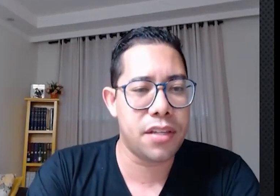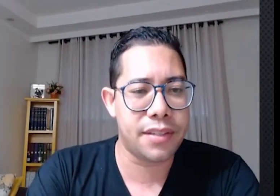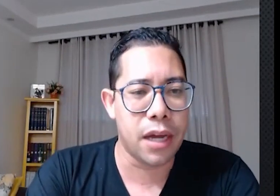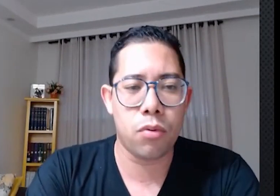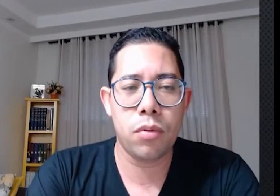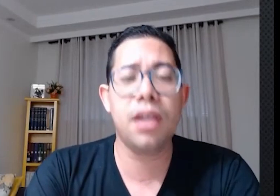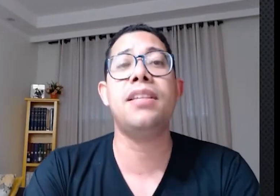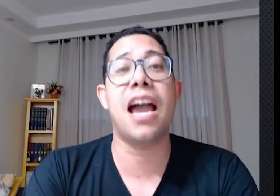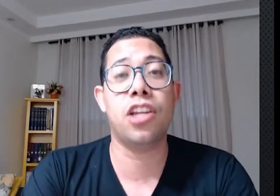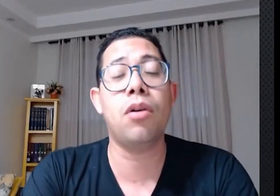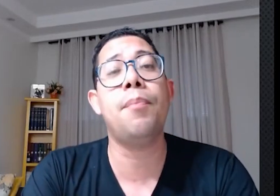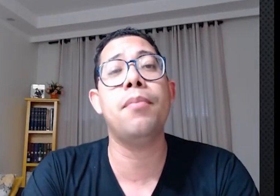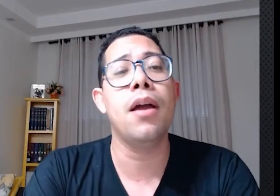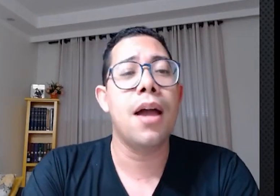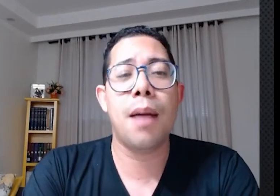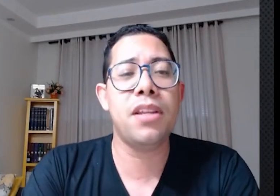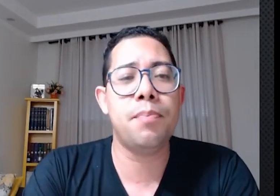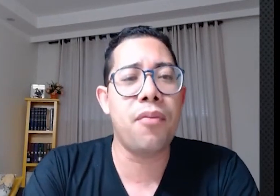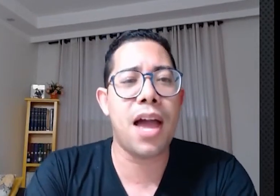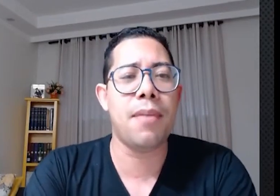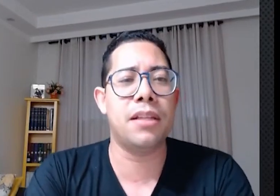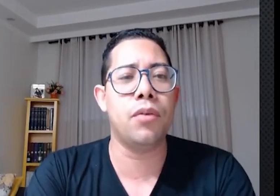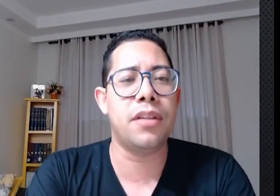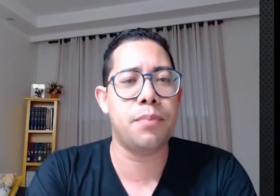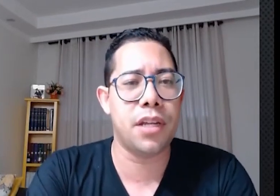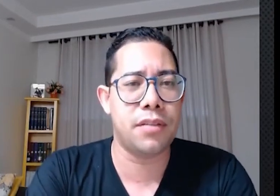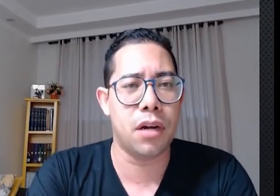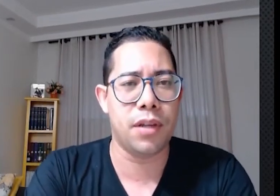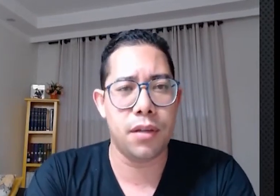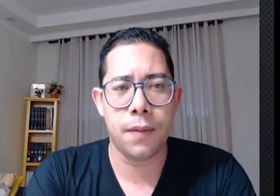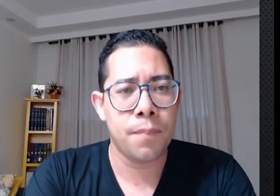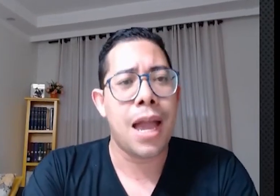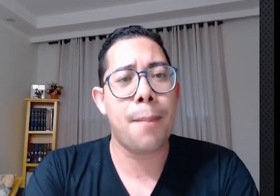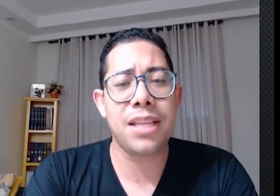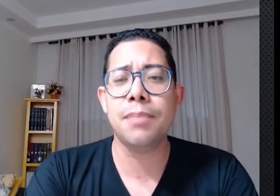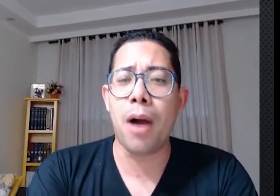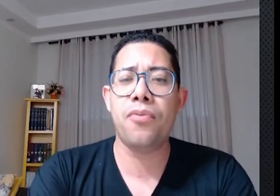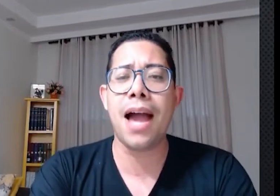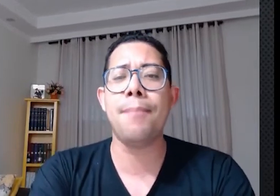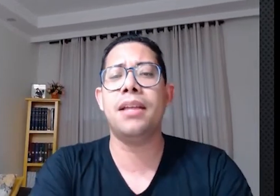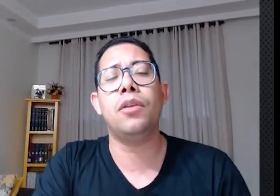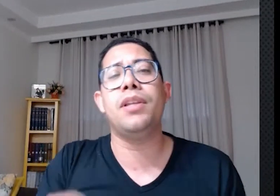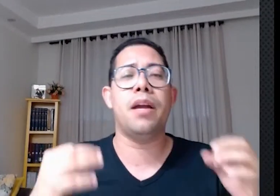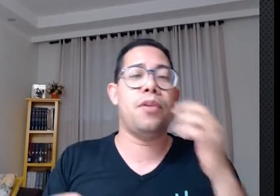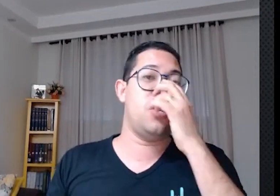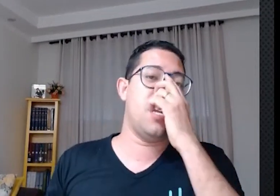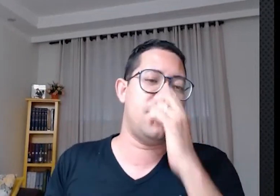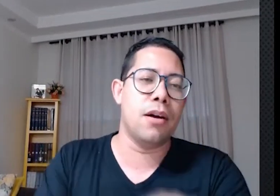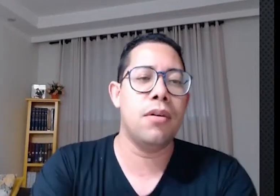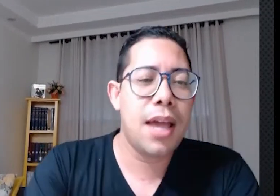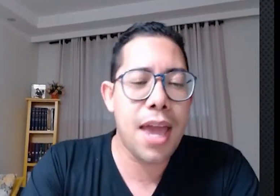intérprete cristão? O que você acha? Qual que é a principal ferramenta do intérprete cristão aí? A principal ferramenta do